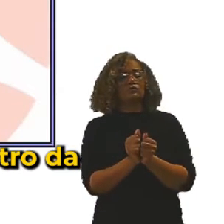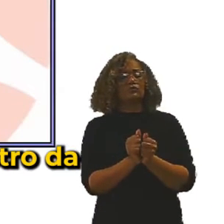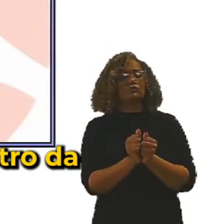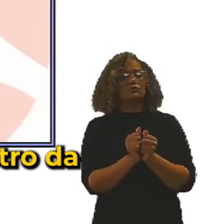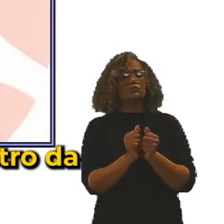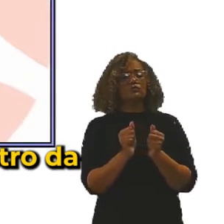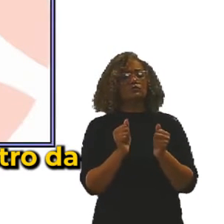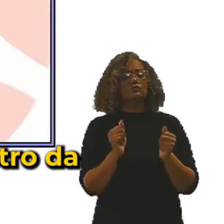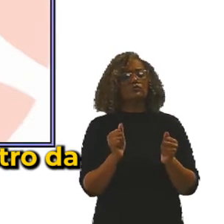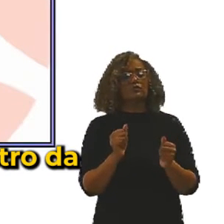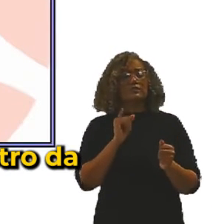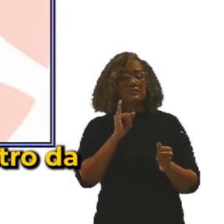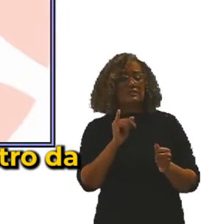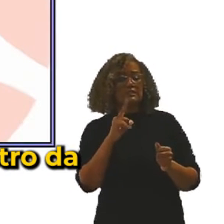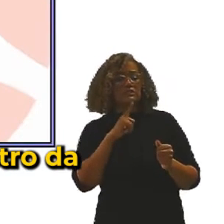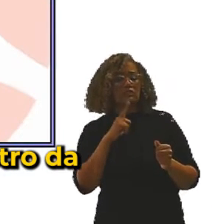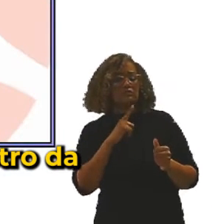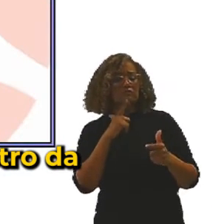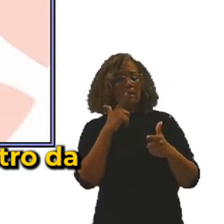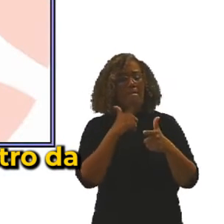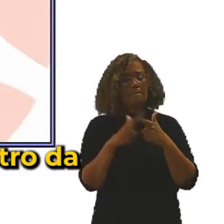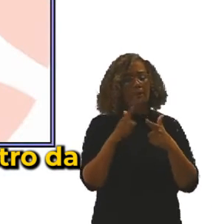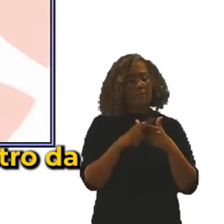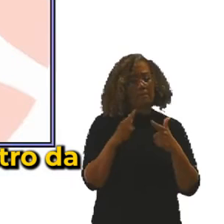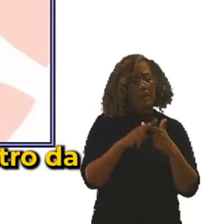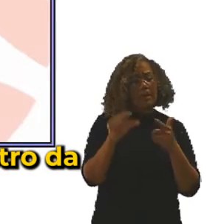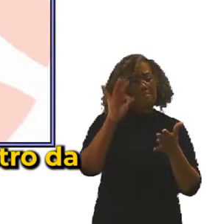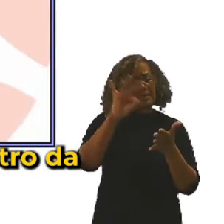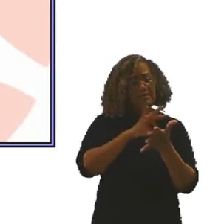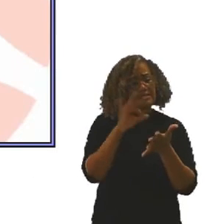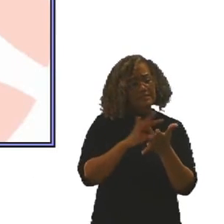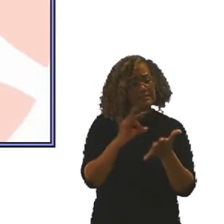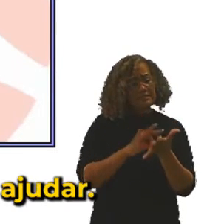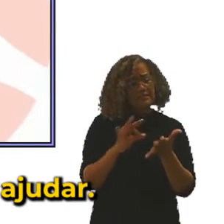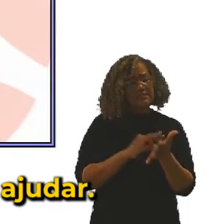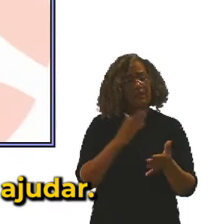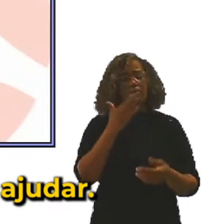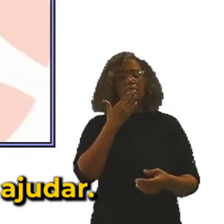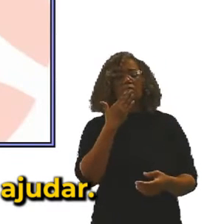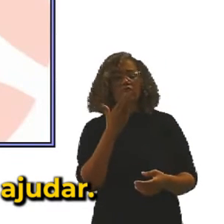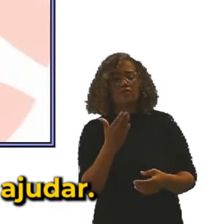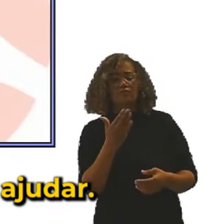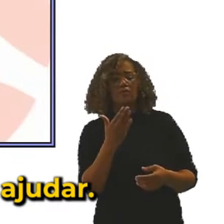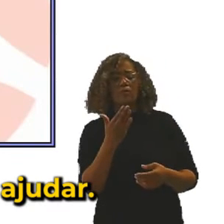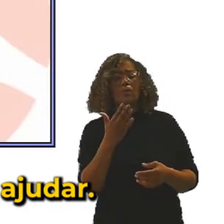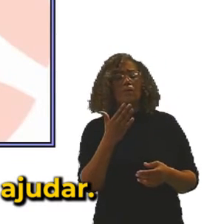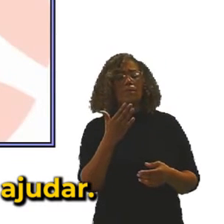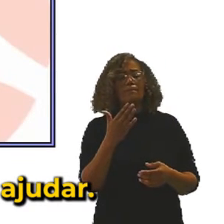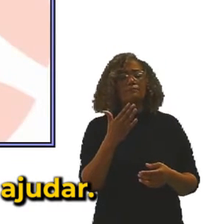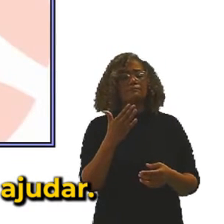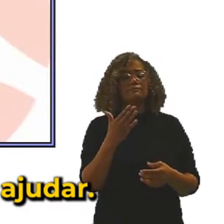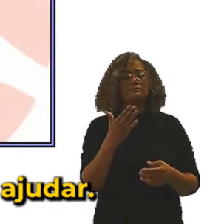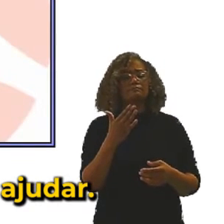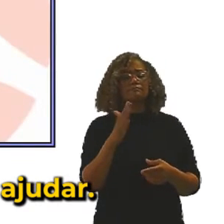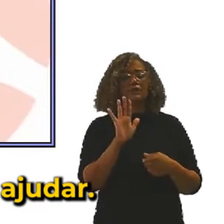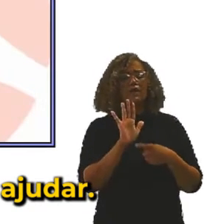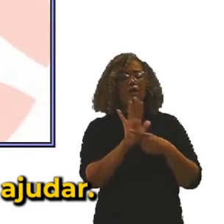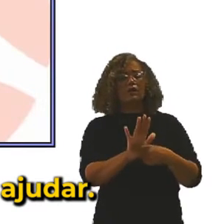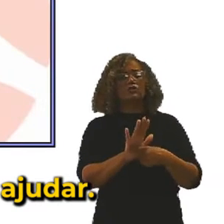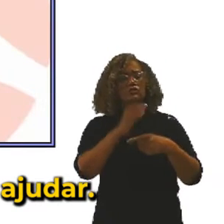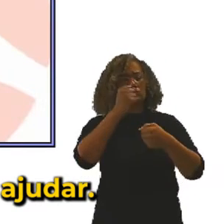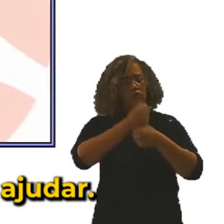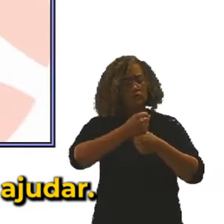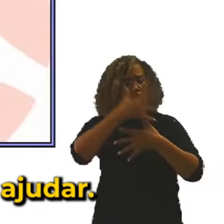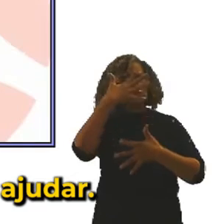Se você tiver algum problema com o registro da frequência, por favor, peça ajuda aqui no chat que nossa equipe está